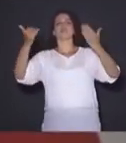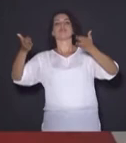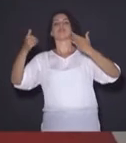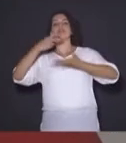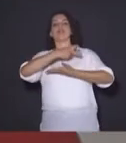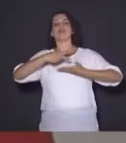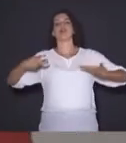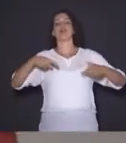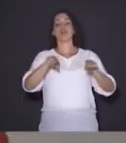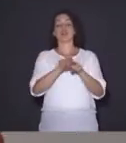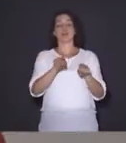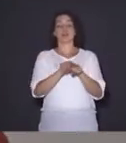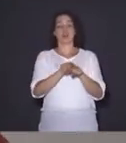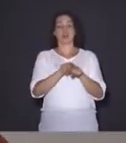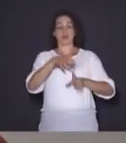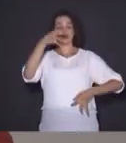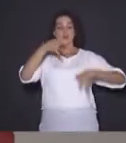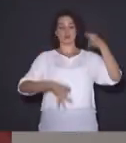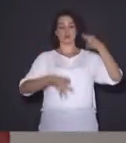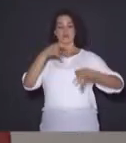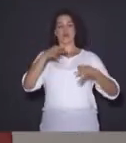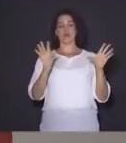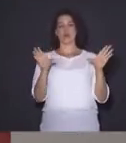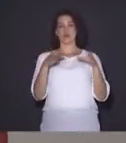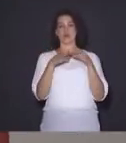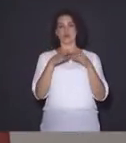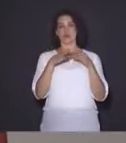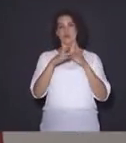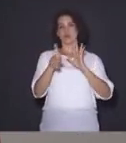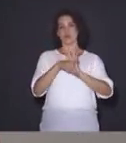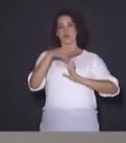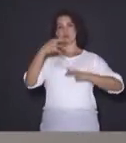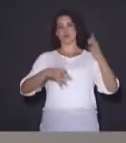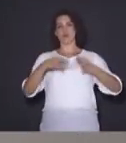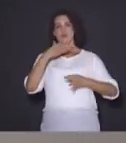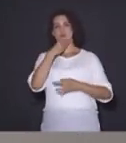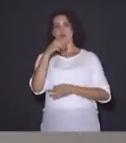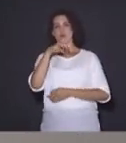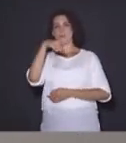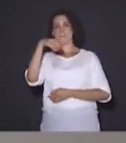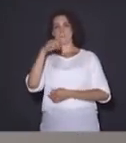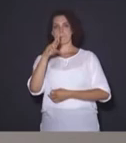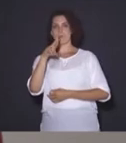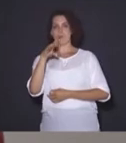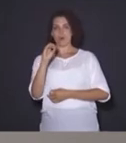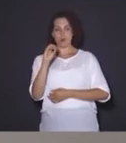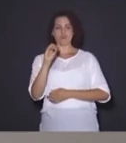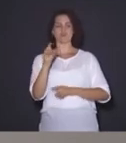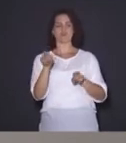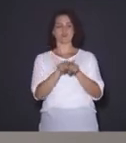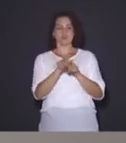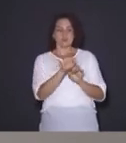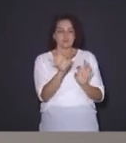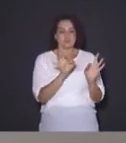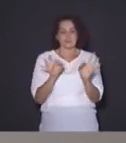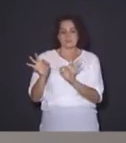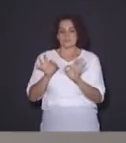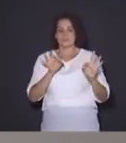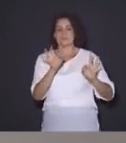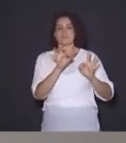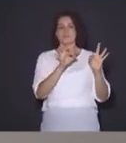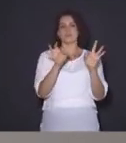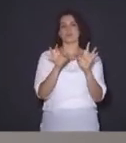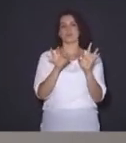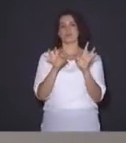do mouro é ele atuou de maneira a criminalizar o partido do